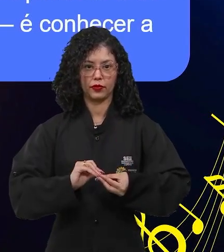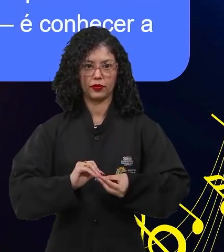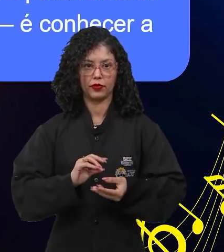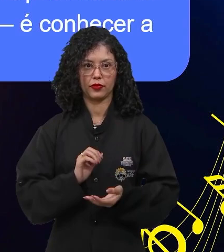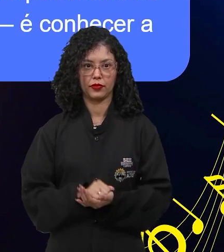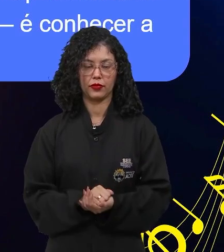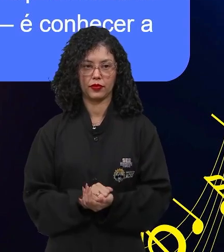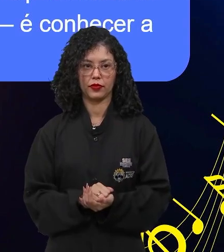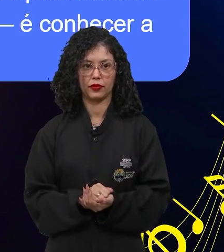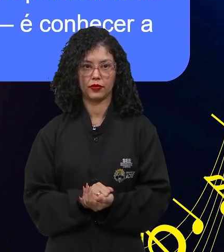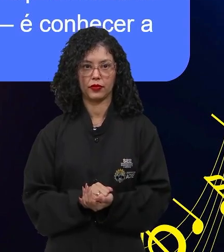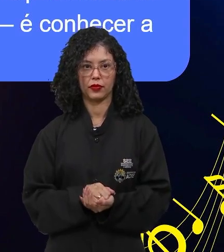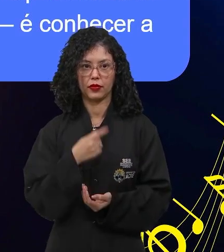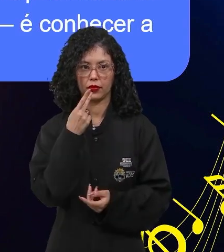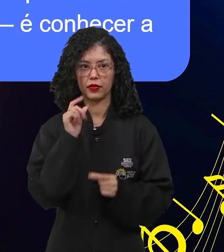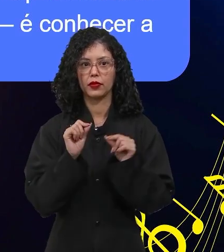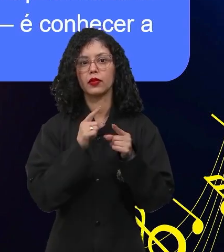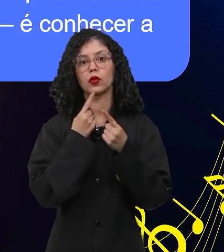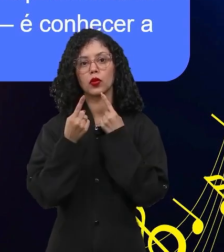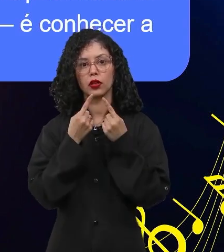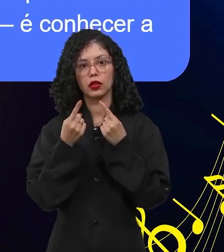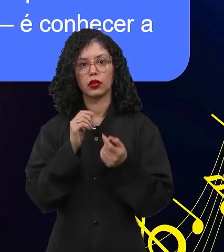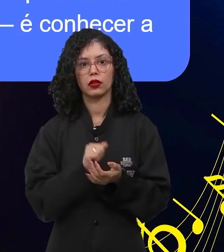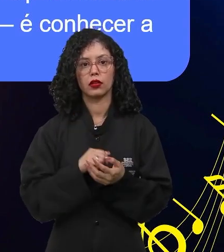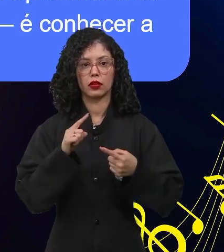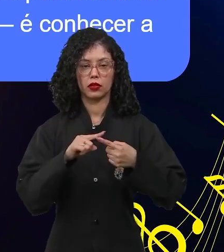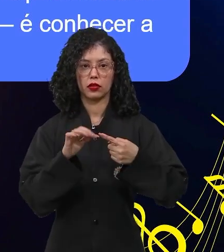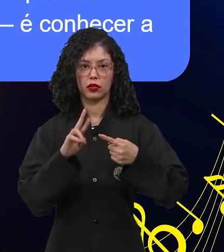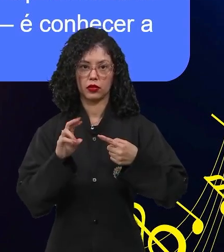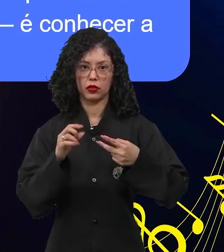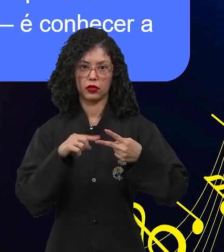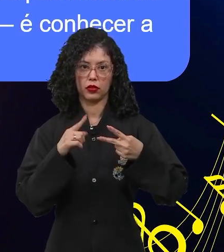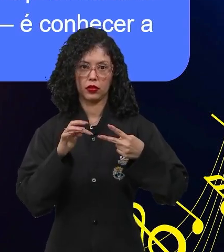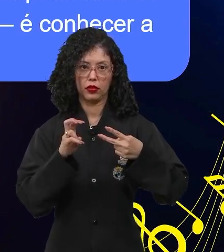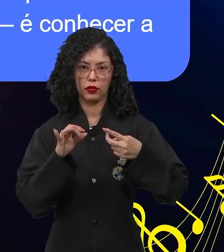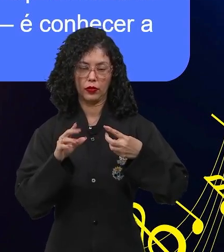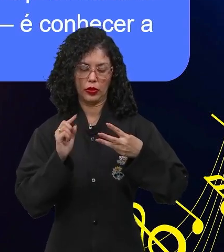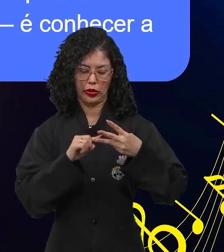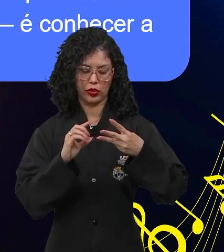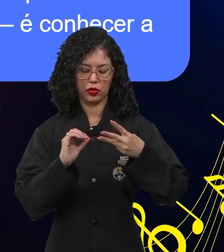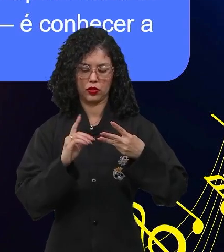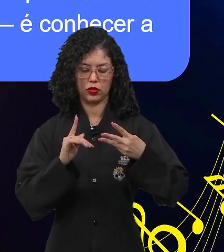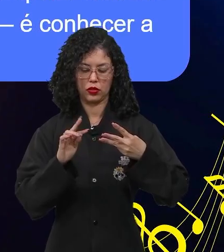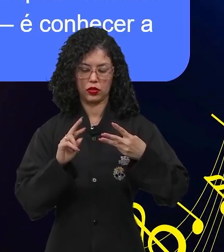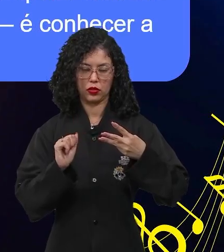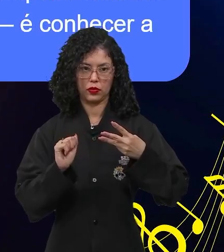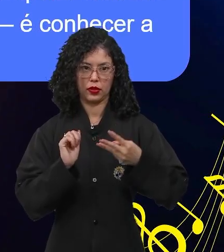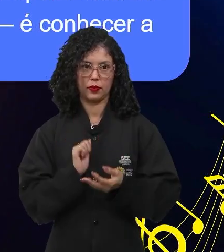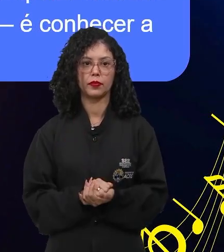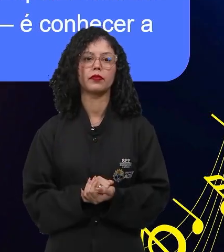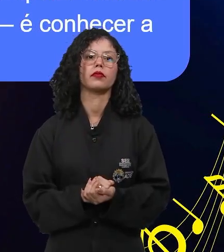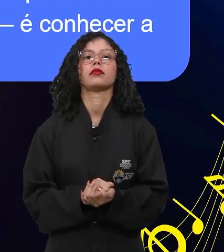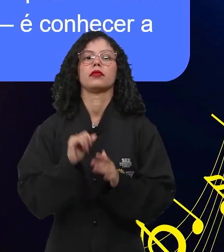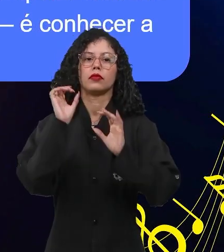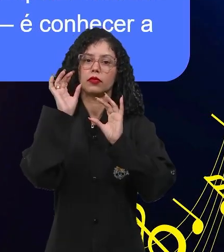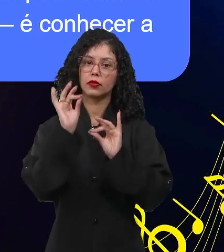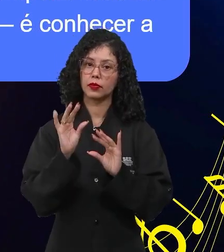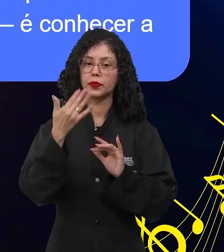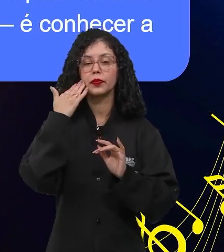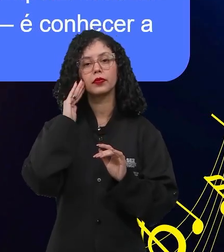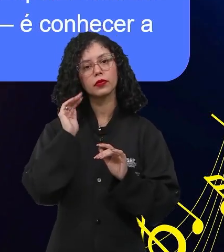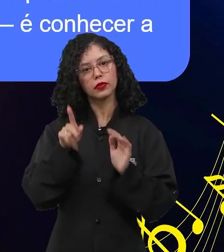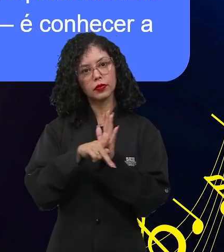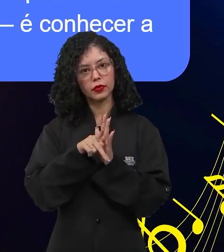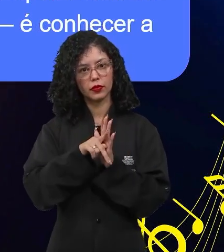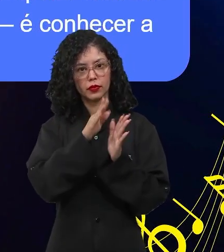de hoje, né? Nós falamos sobre os discursos no cantochão, na polifonia e na ópera, e entendemos